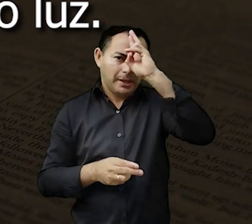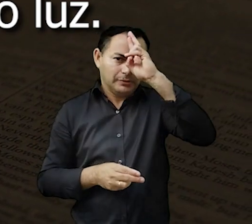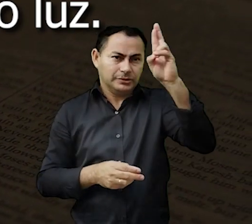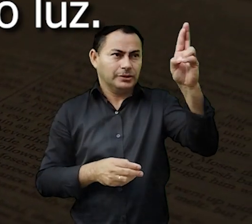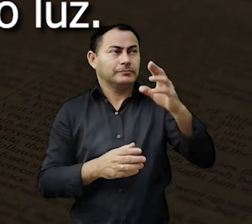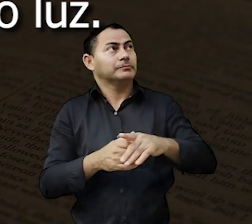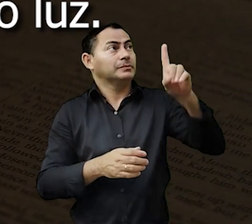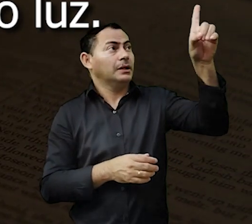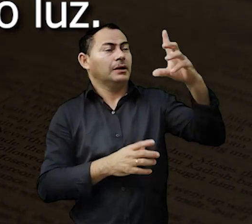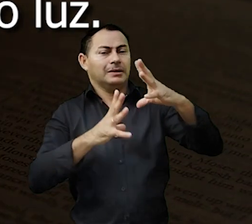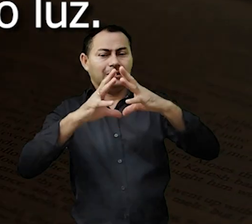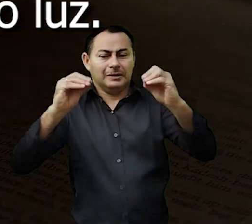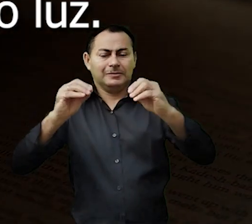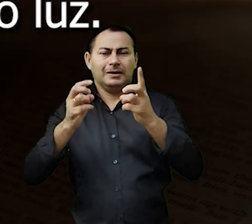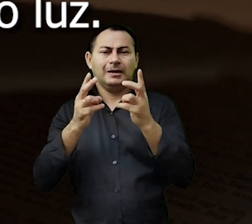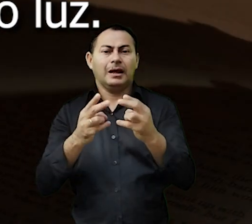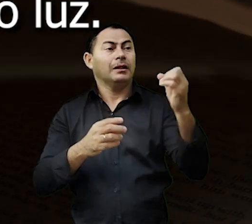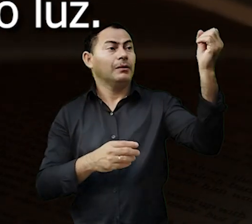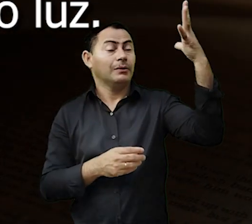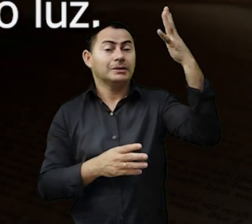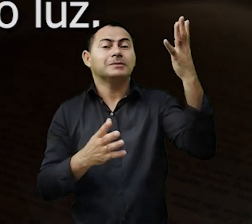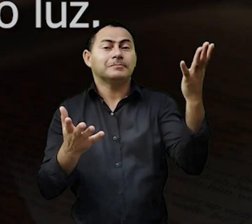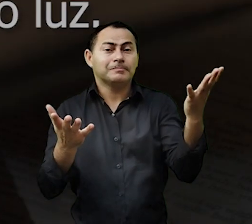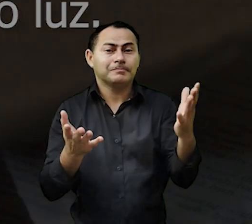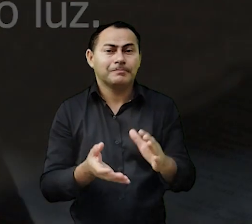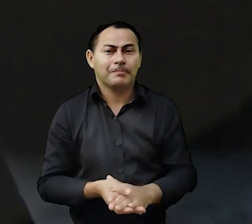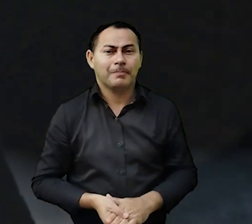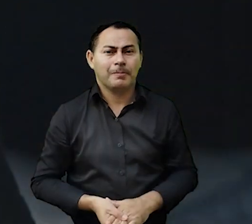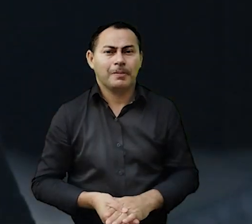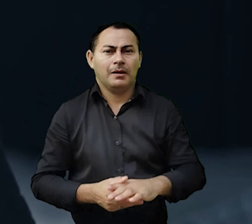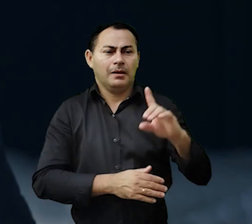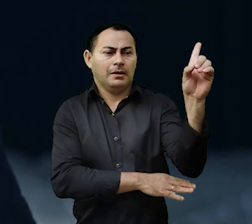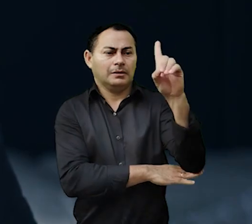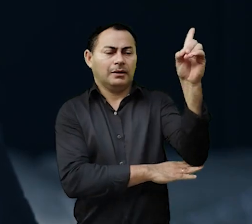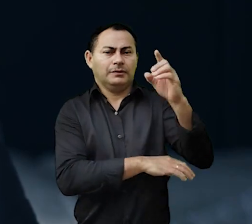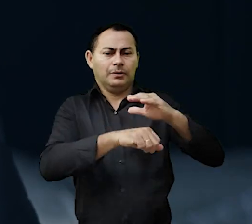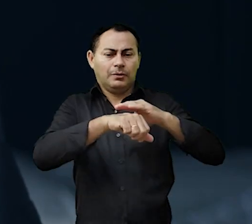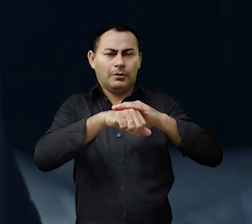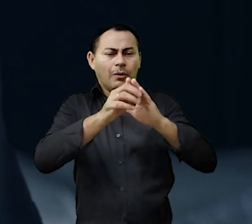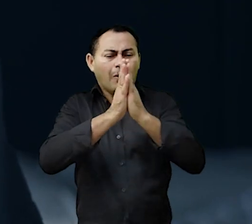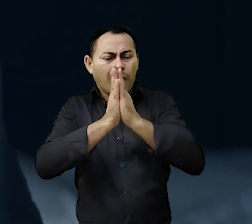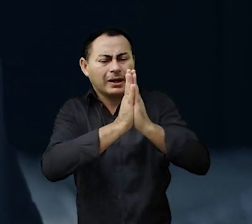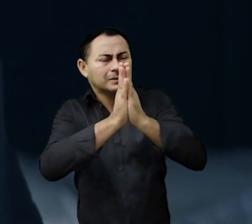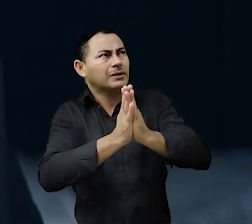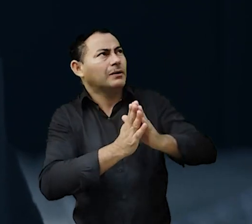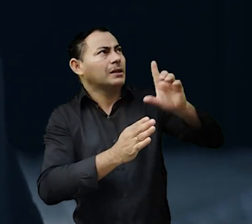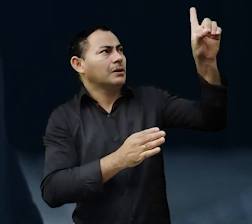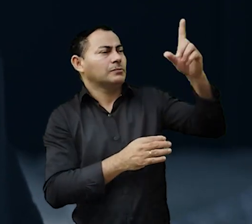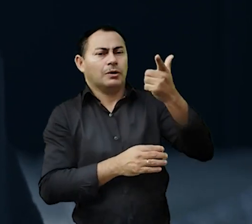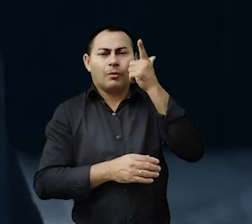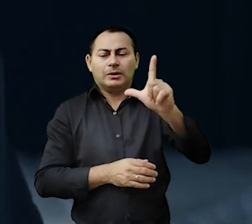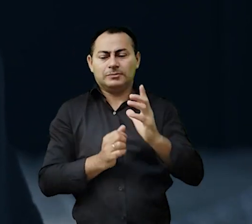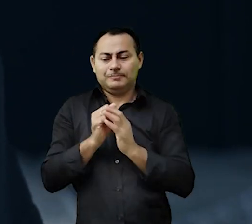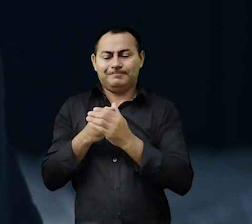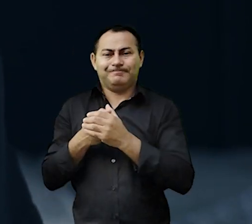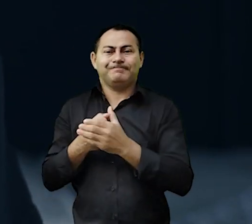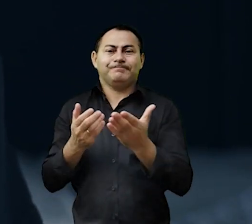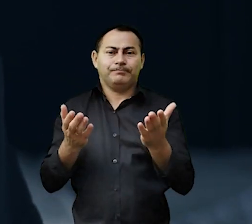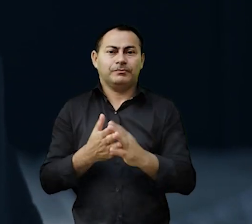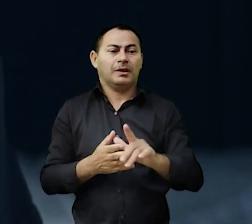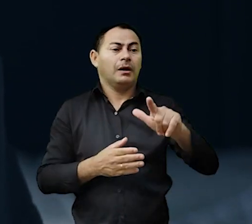meio-dia, pois para ti as trevas são luz. Davi está orando ao Deus de quem ele não consegue